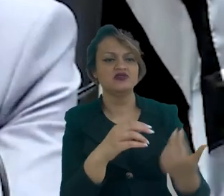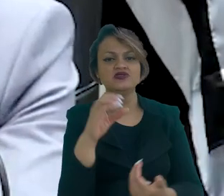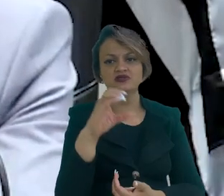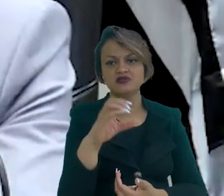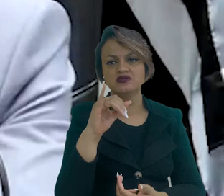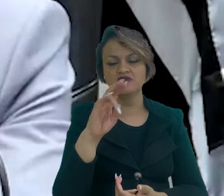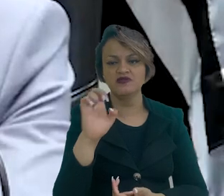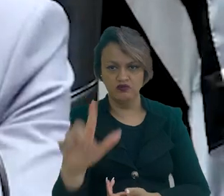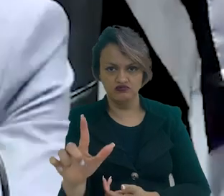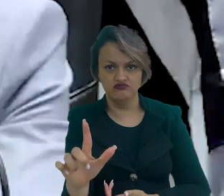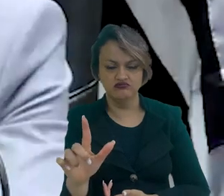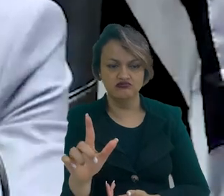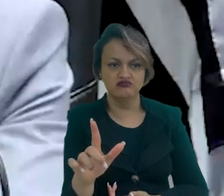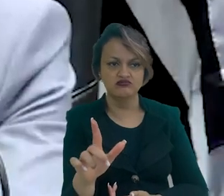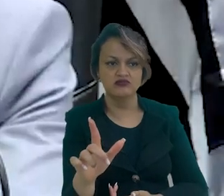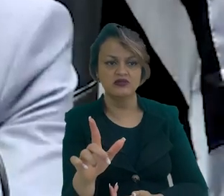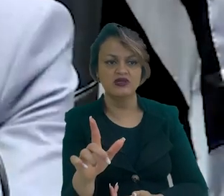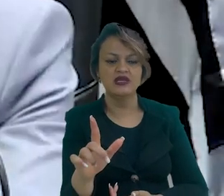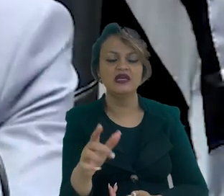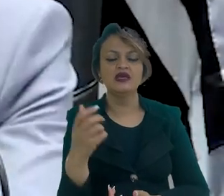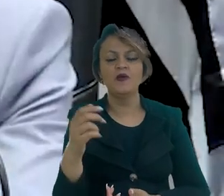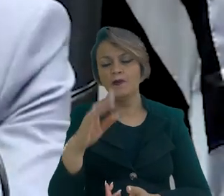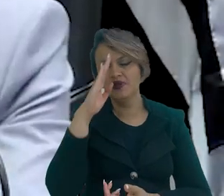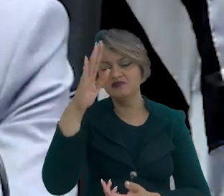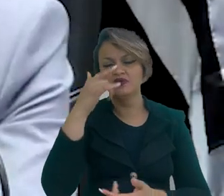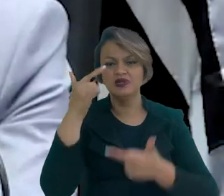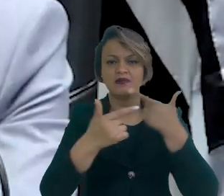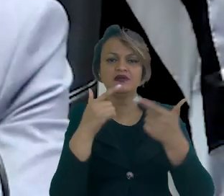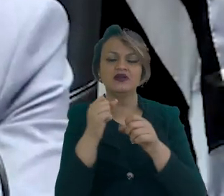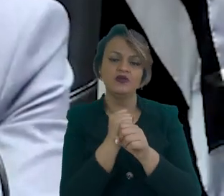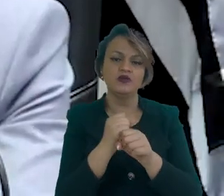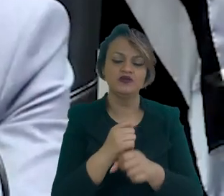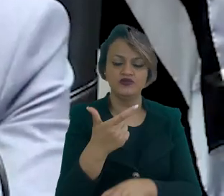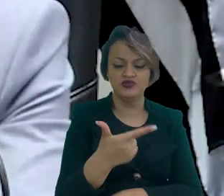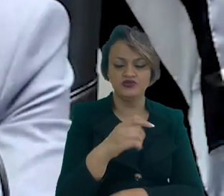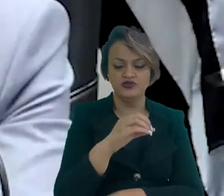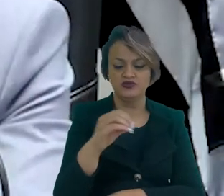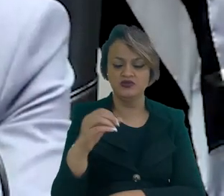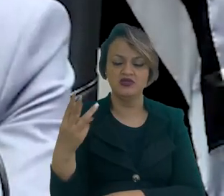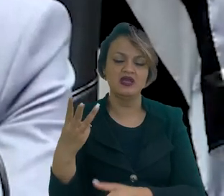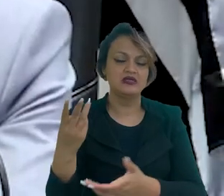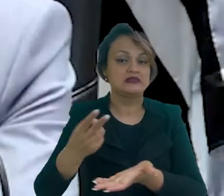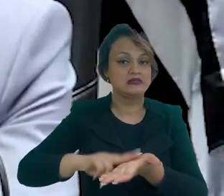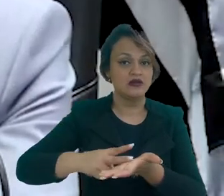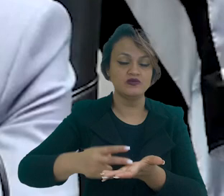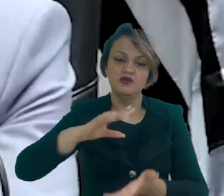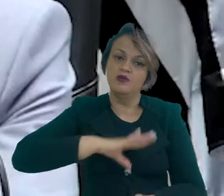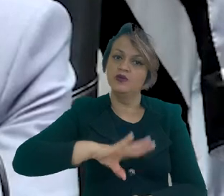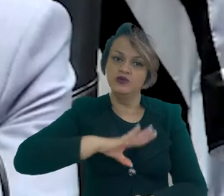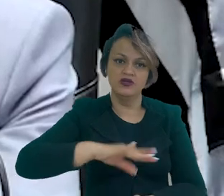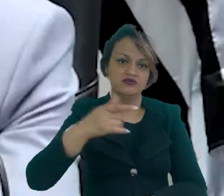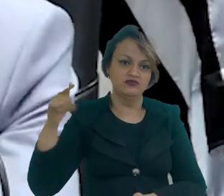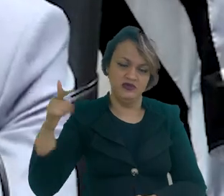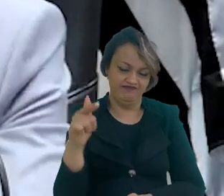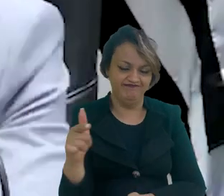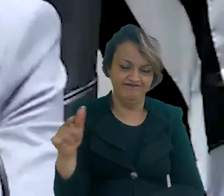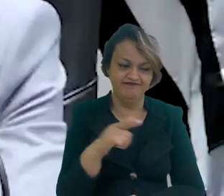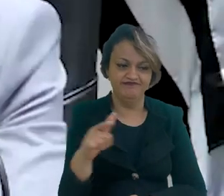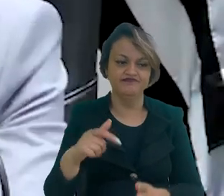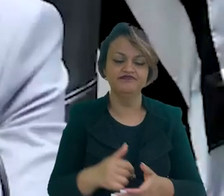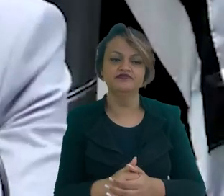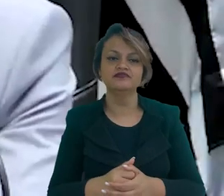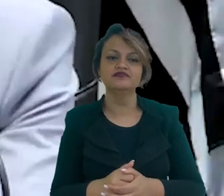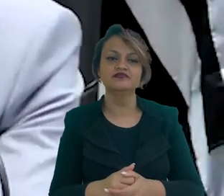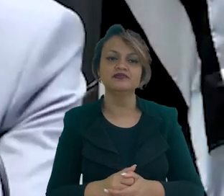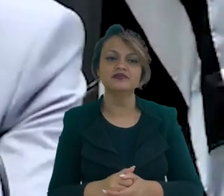um dos principais estudiosos hoje em dia de responsabilidade civil o principal trabalho dele é de 2003 não tem tradução